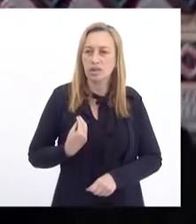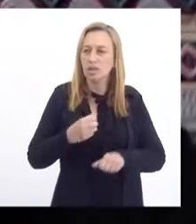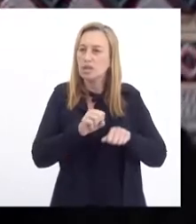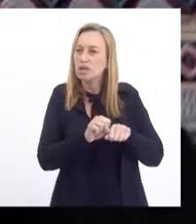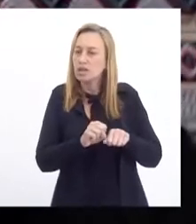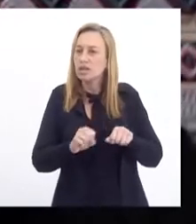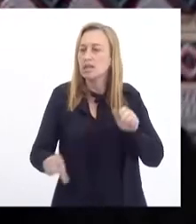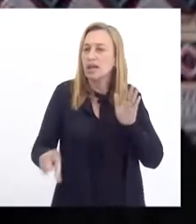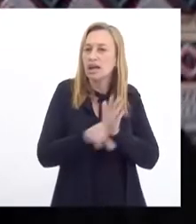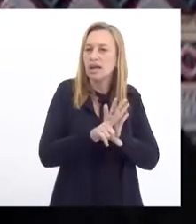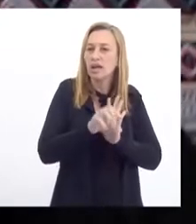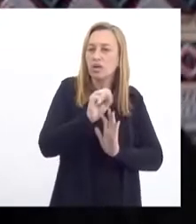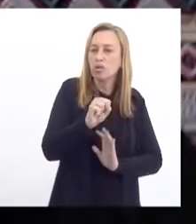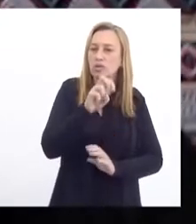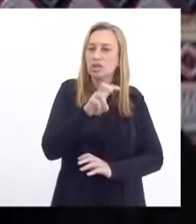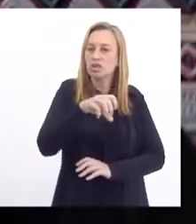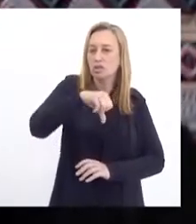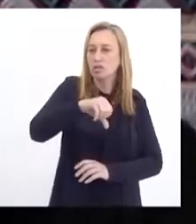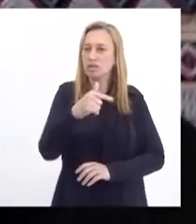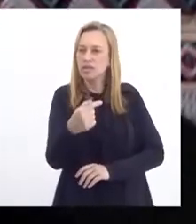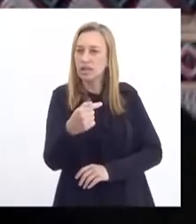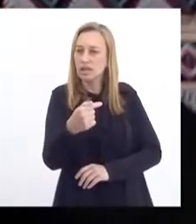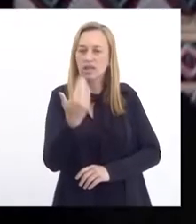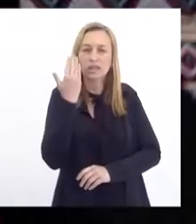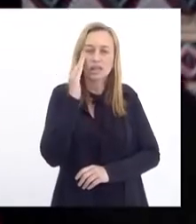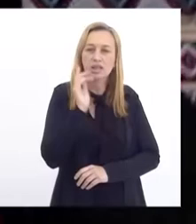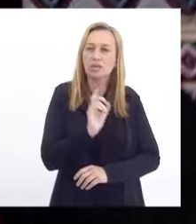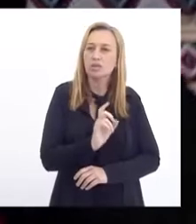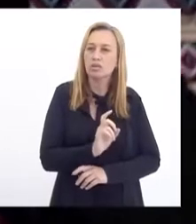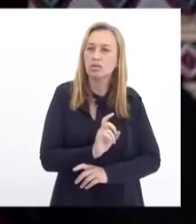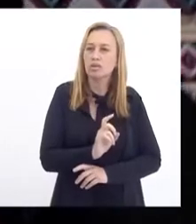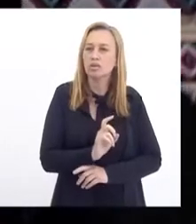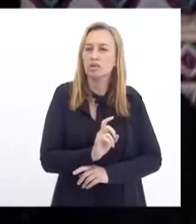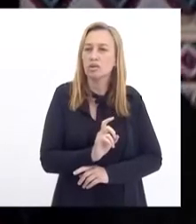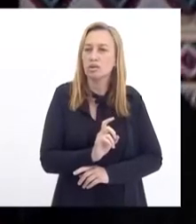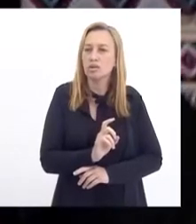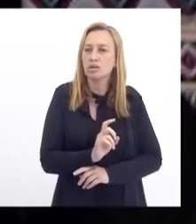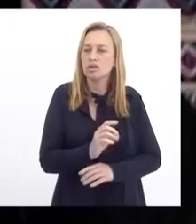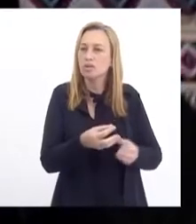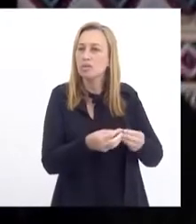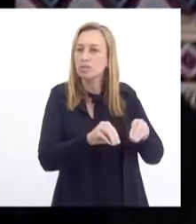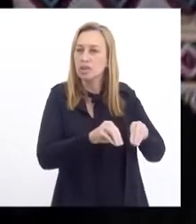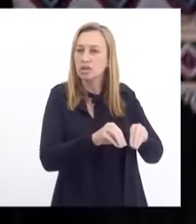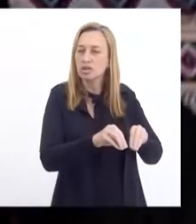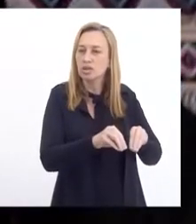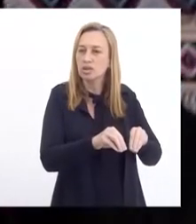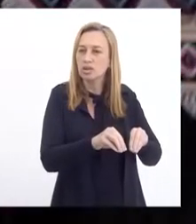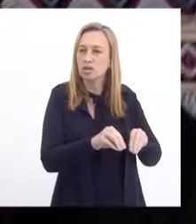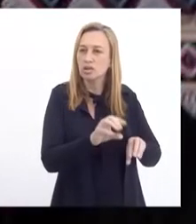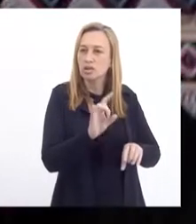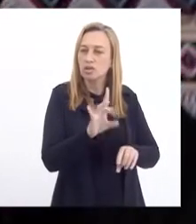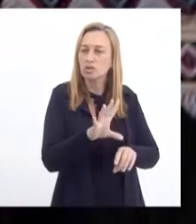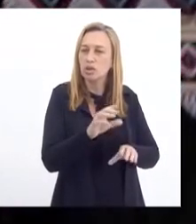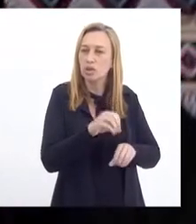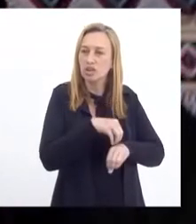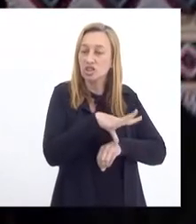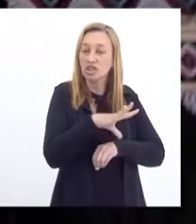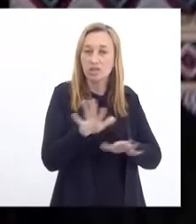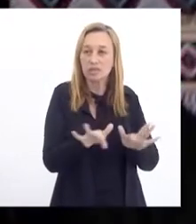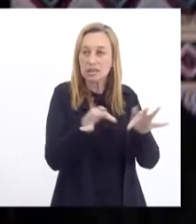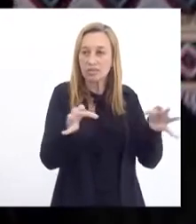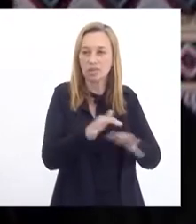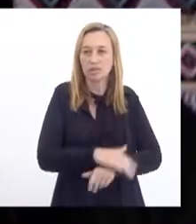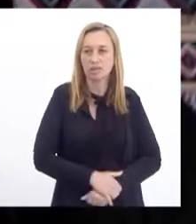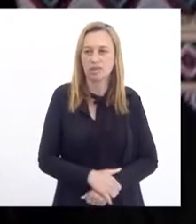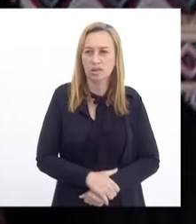abrangência da Lei 8597, entendendo que ela está prejudicada, caberia apenas uma indicação simples.